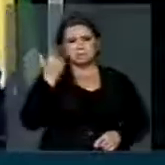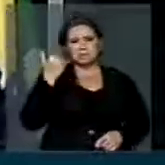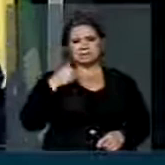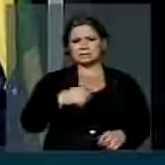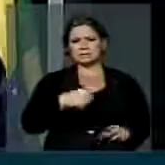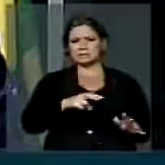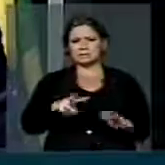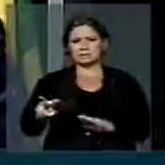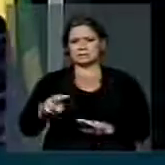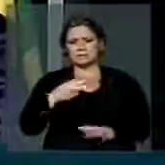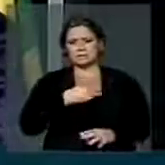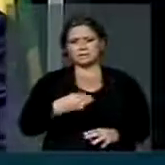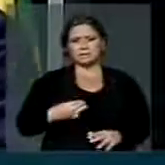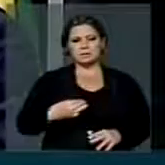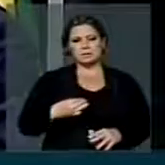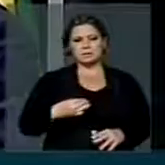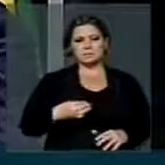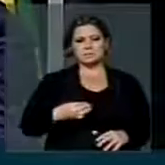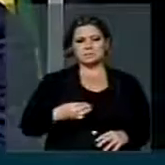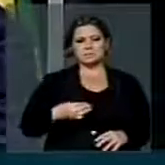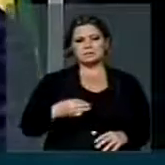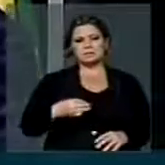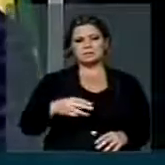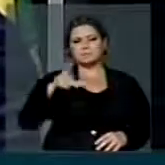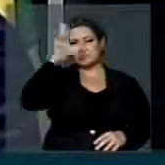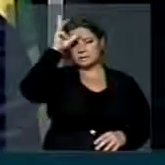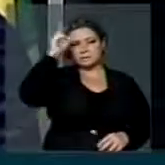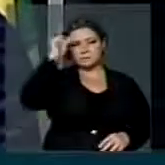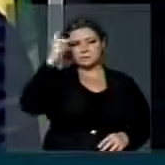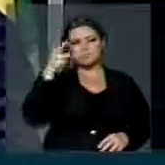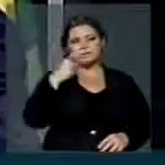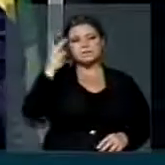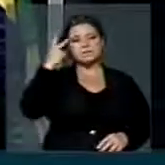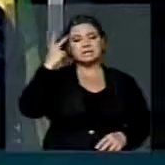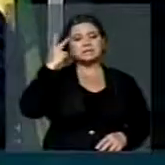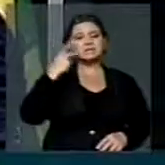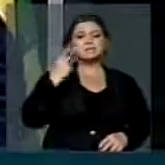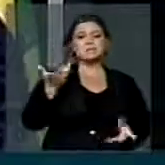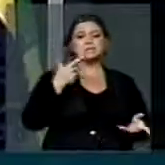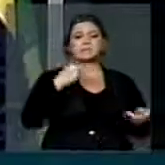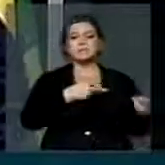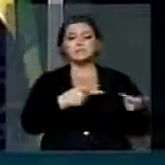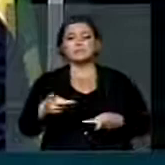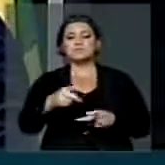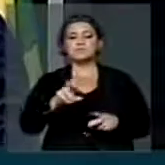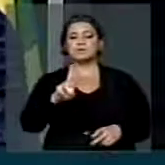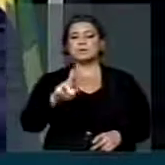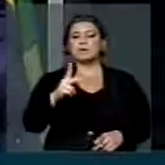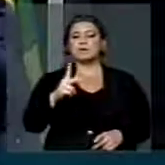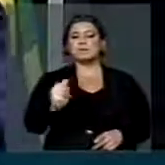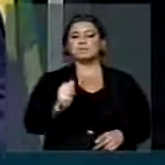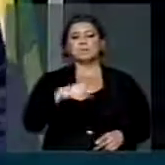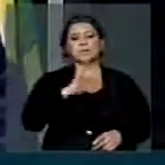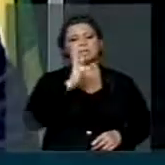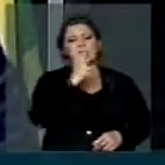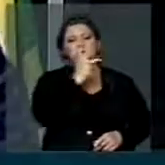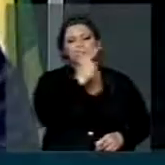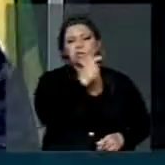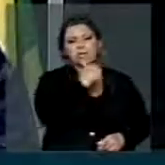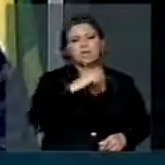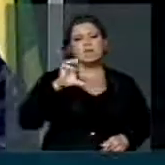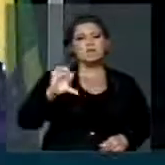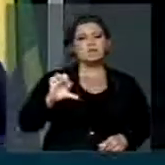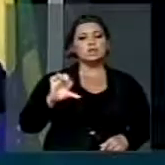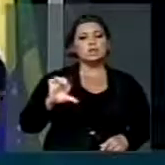nessa semana, pelo atual ministro da Saúde, o prefeito de São Paulo, e as pessoas que se dirigiram à UPA demoraram 9 horas para